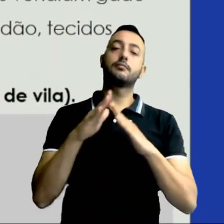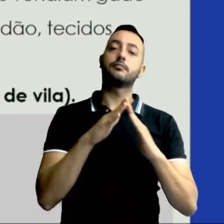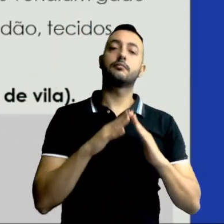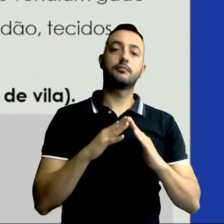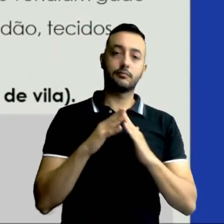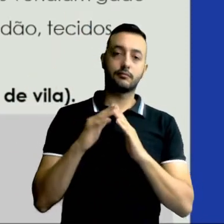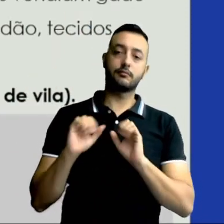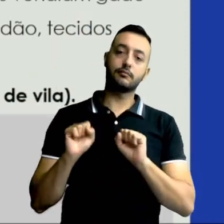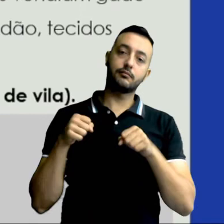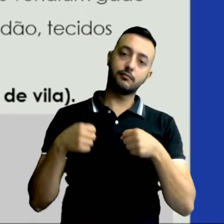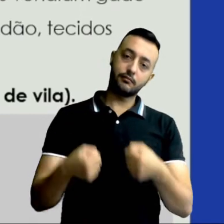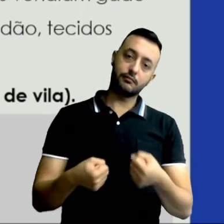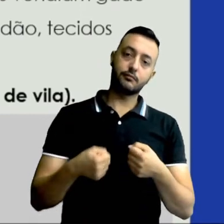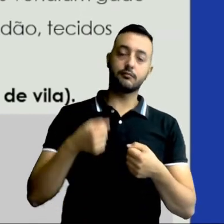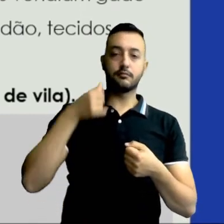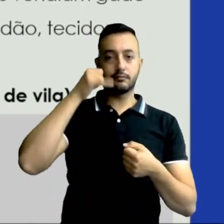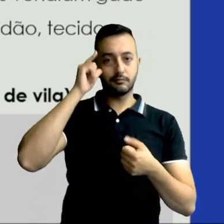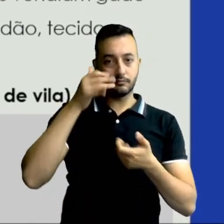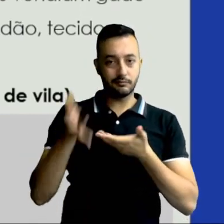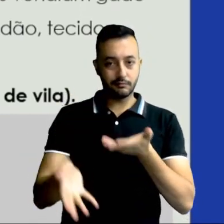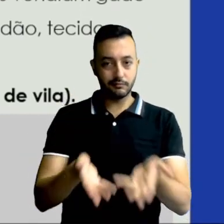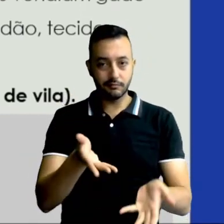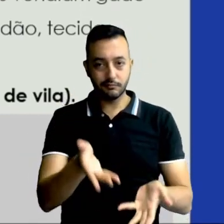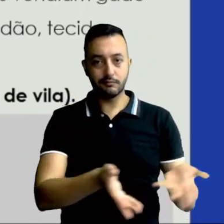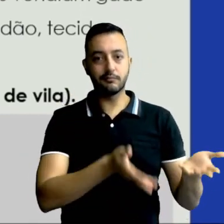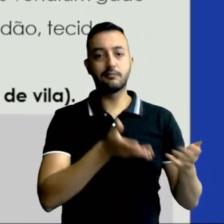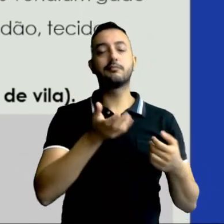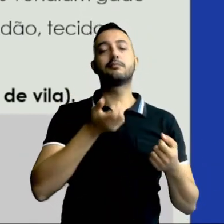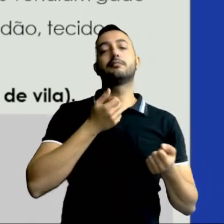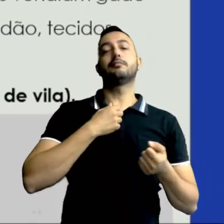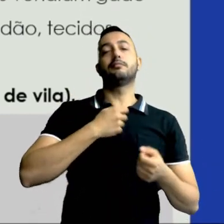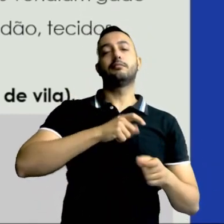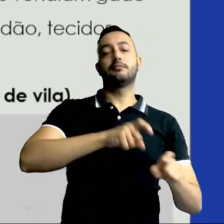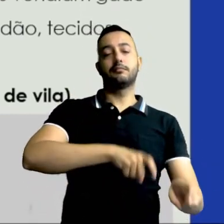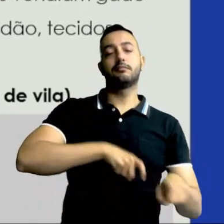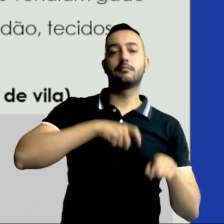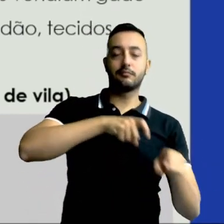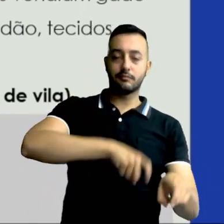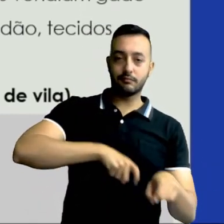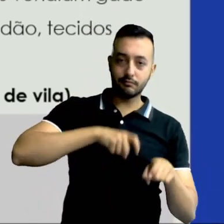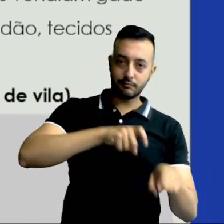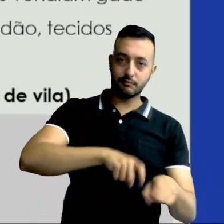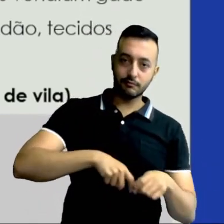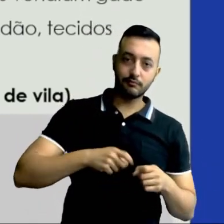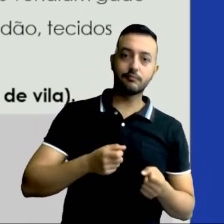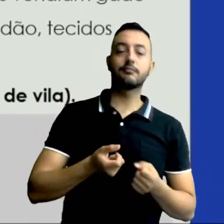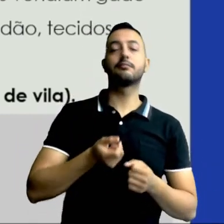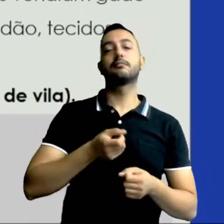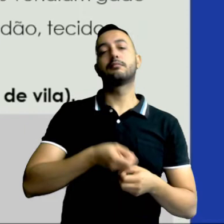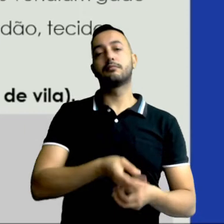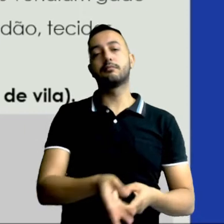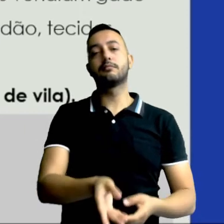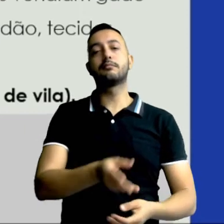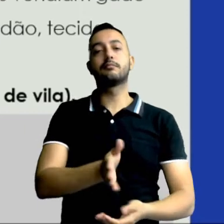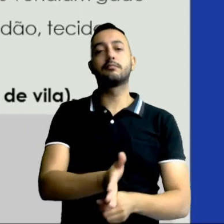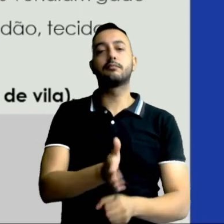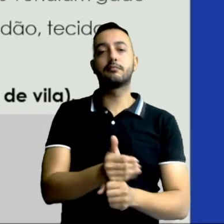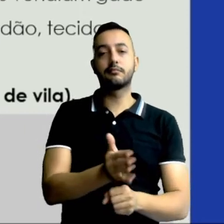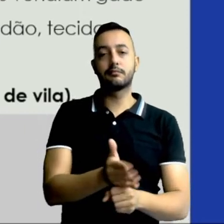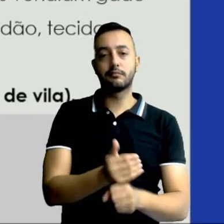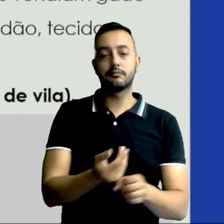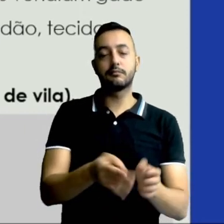dedicado se a pecuária ao cultivo da Lavoura de subsistência plantação de batata